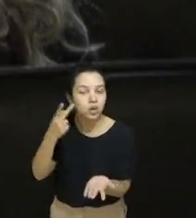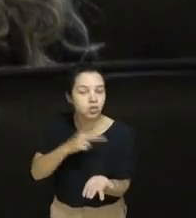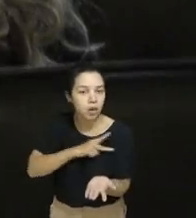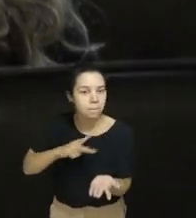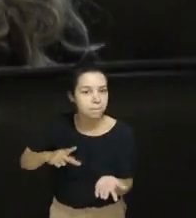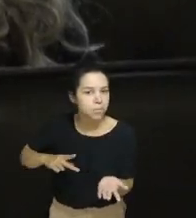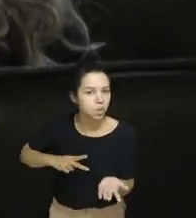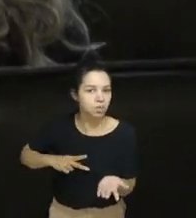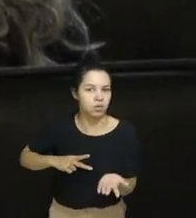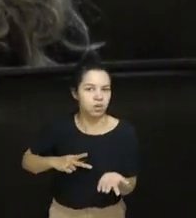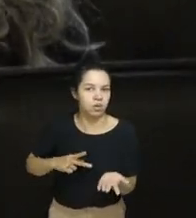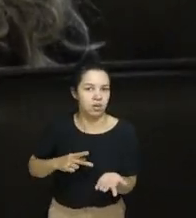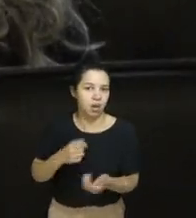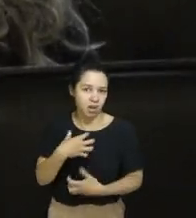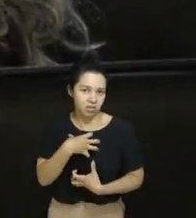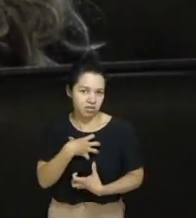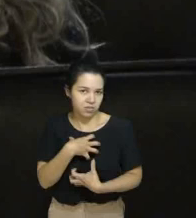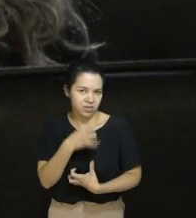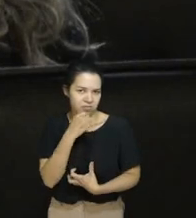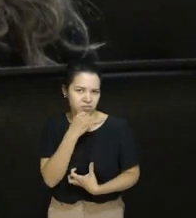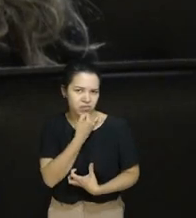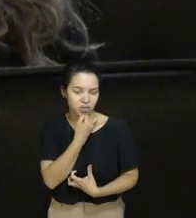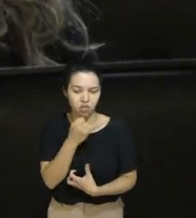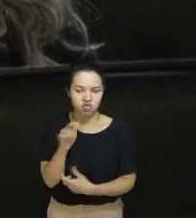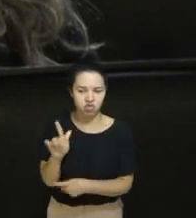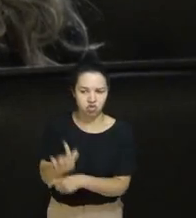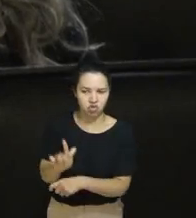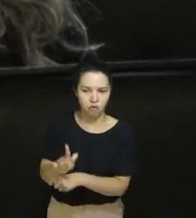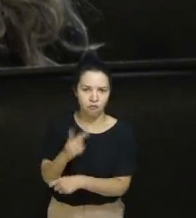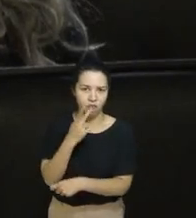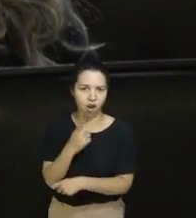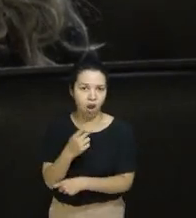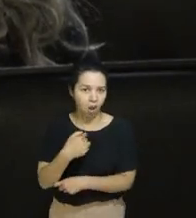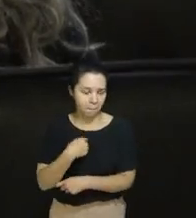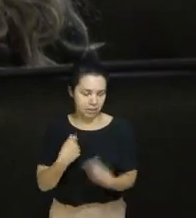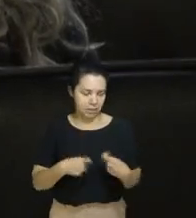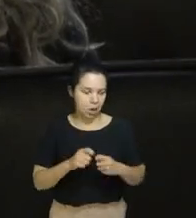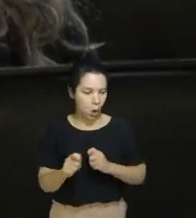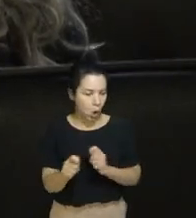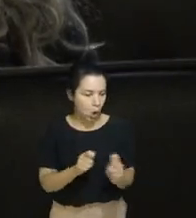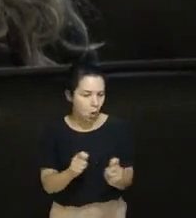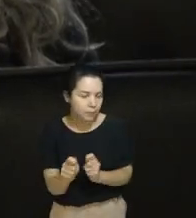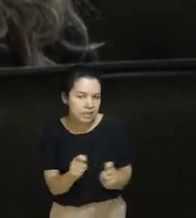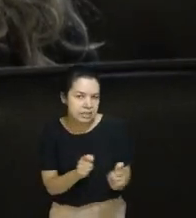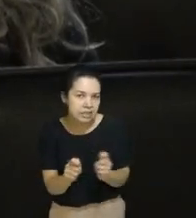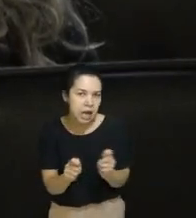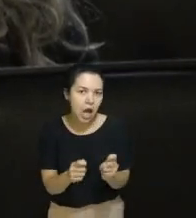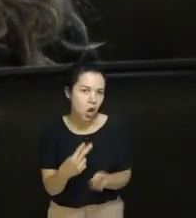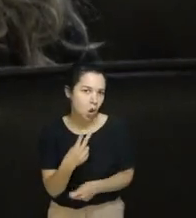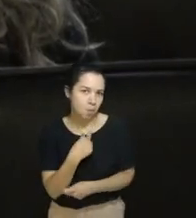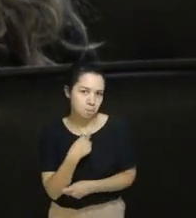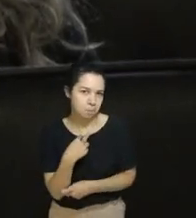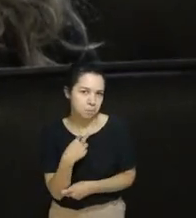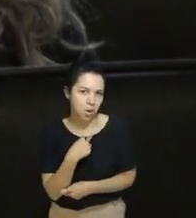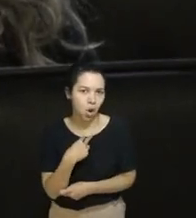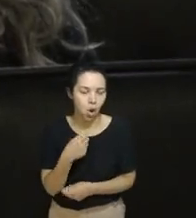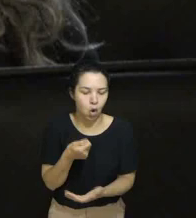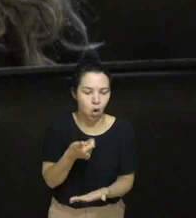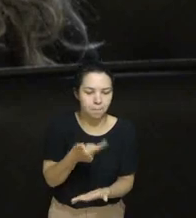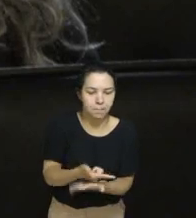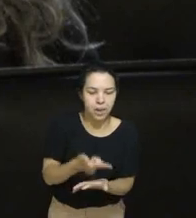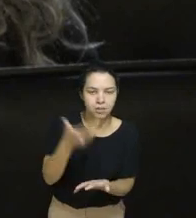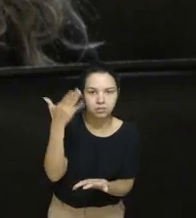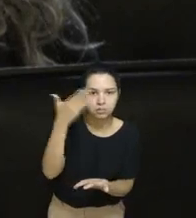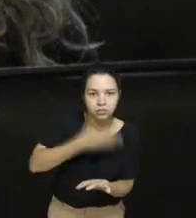entristece quando um gestor coloca: eu tenho que economizar, eu não posso comprar mais testes. Eu vou...